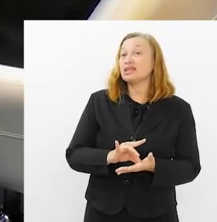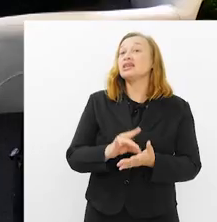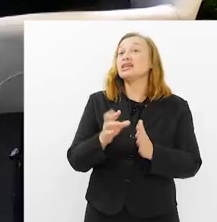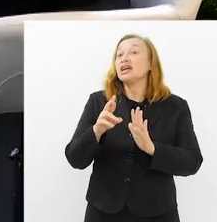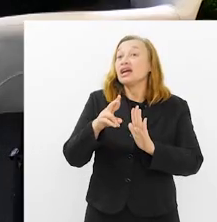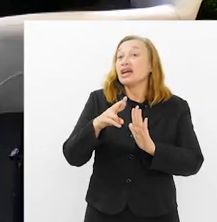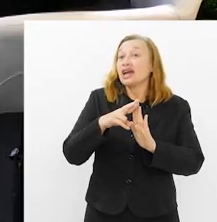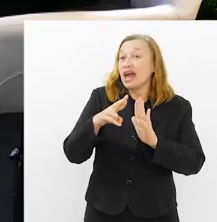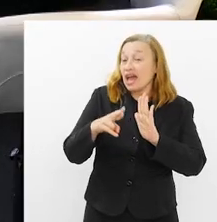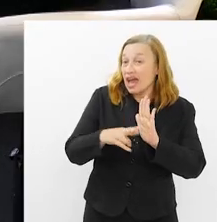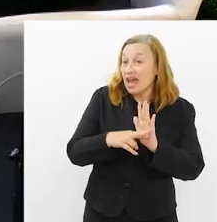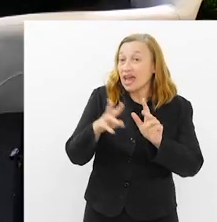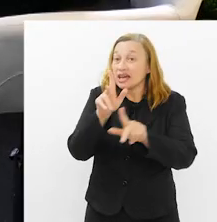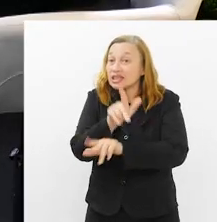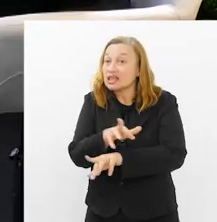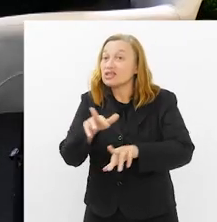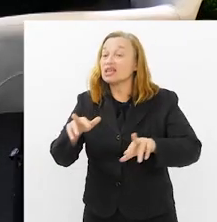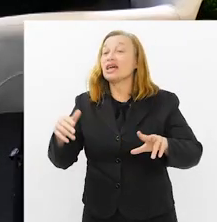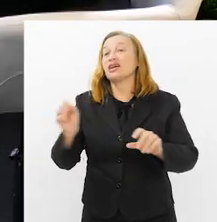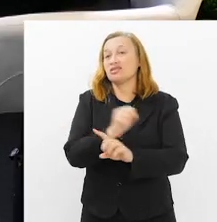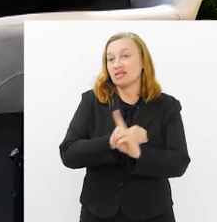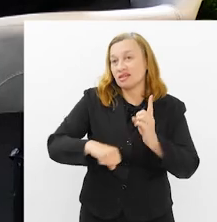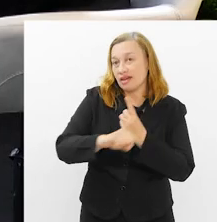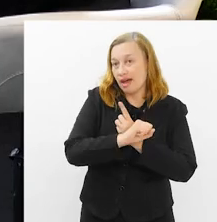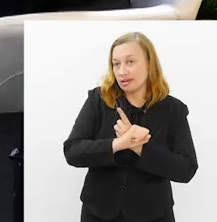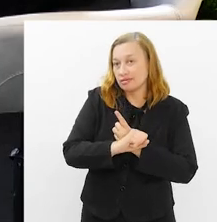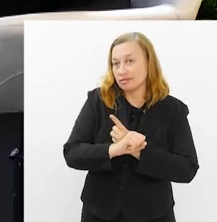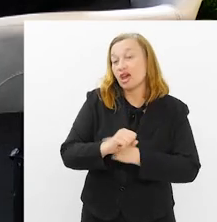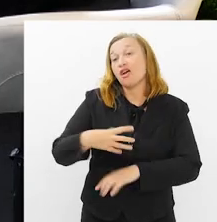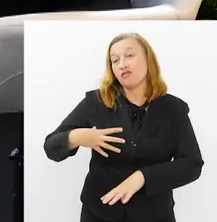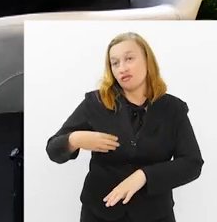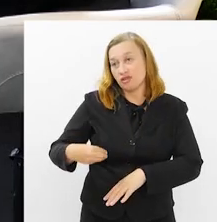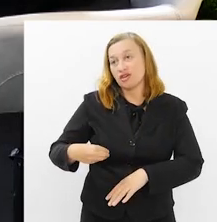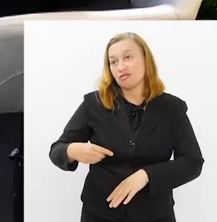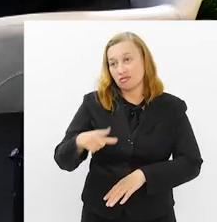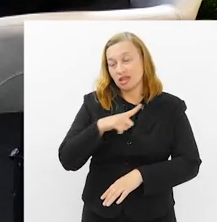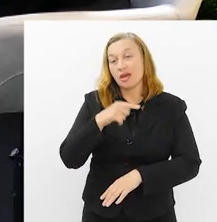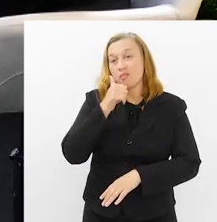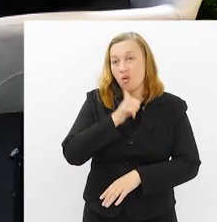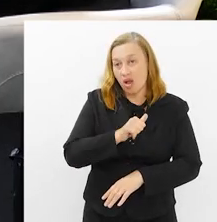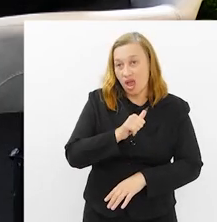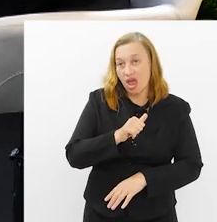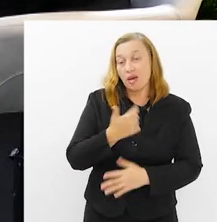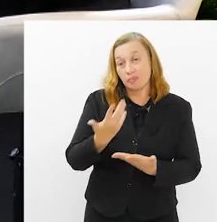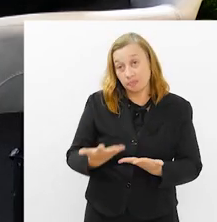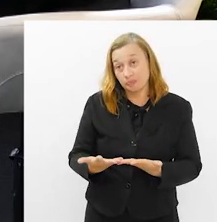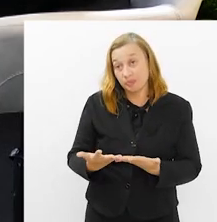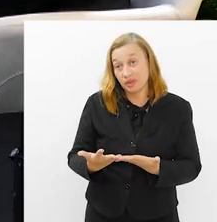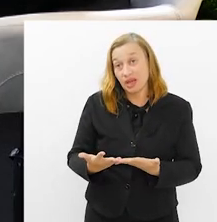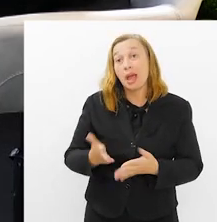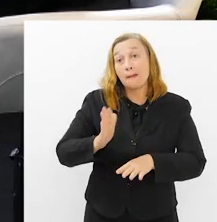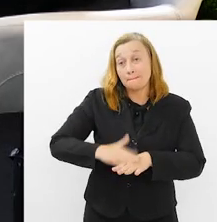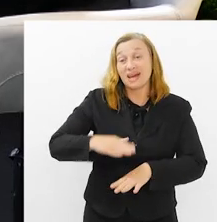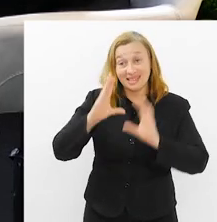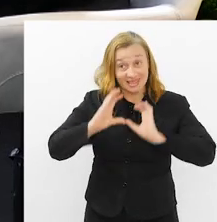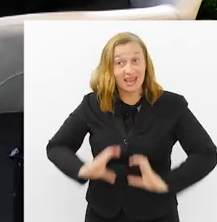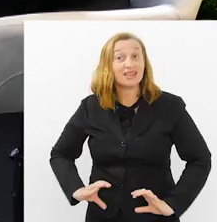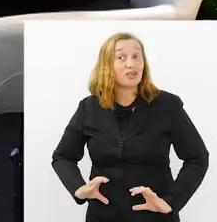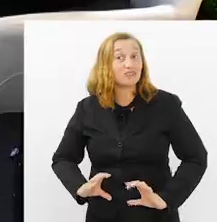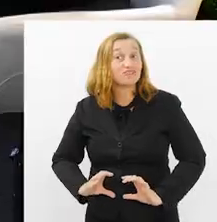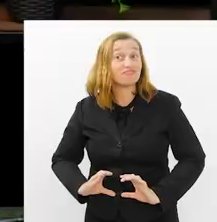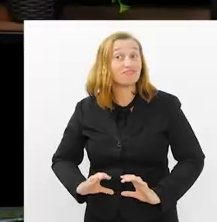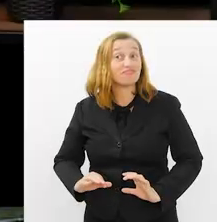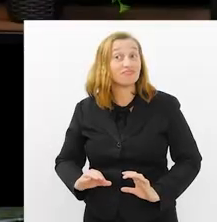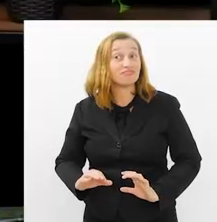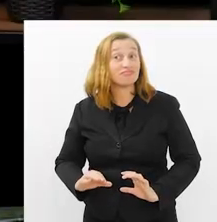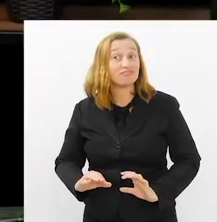sociedade de que toda mulher, todo ser que nasce com útero, vai gerar filhos. Vai gerar mais